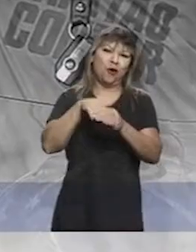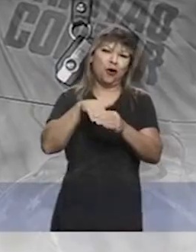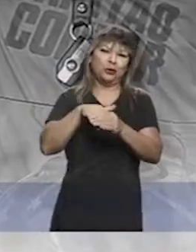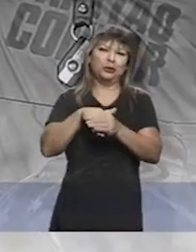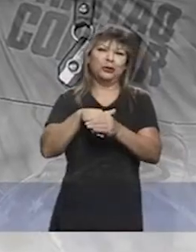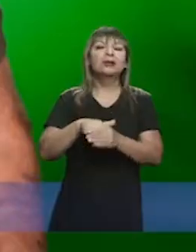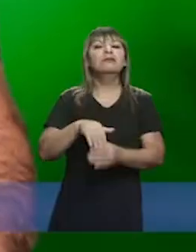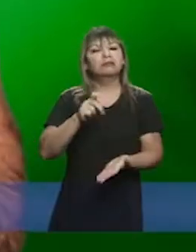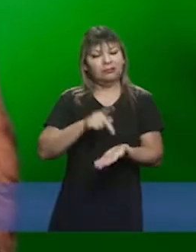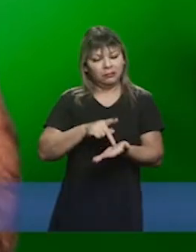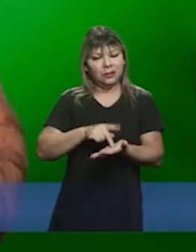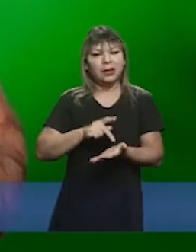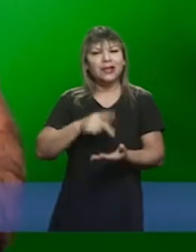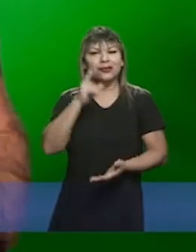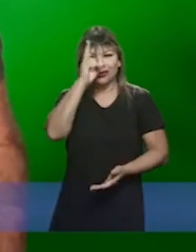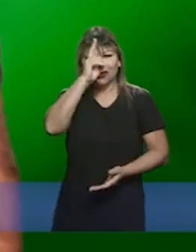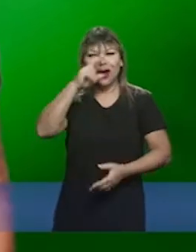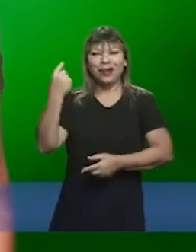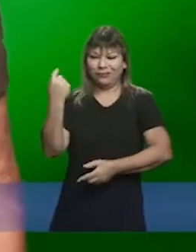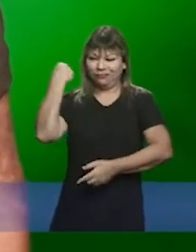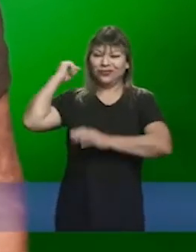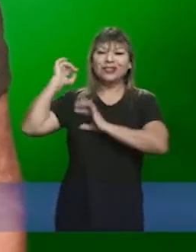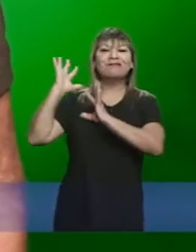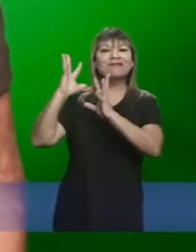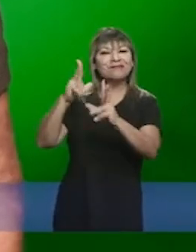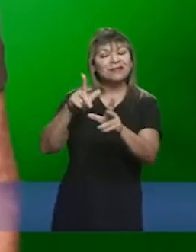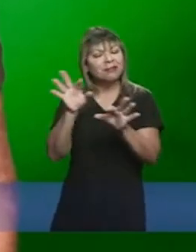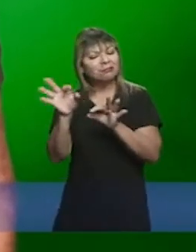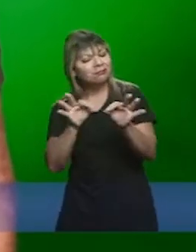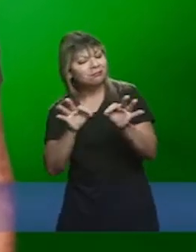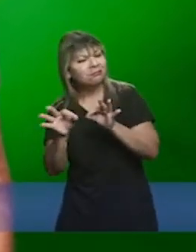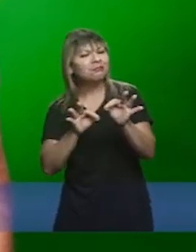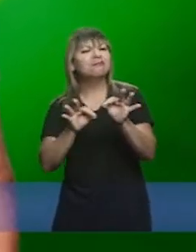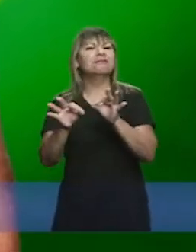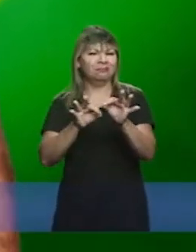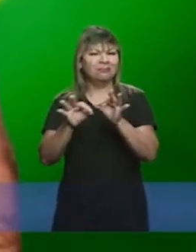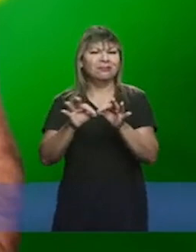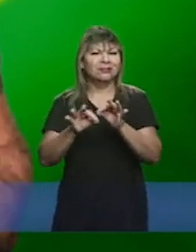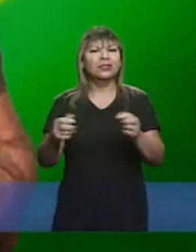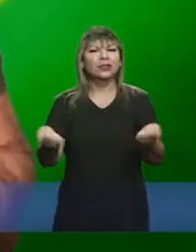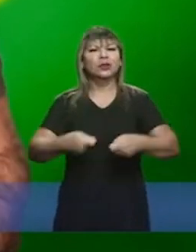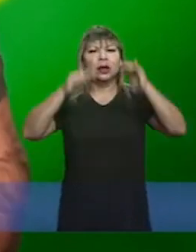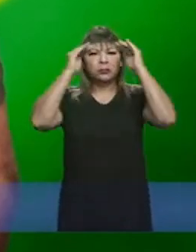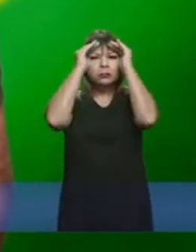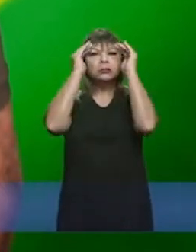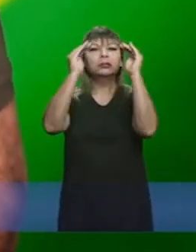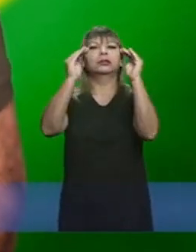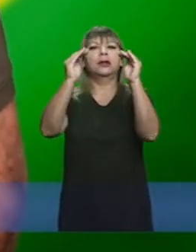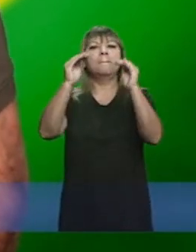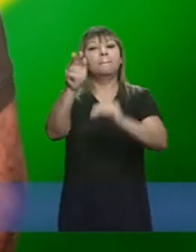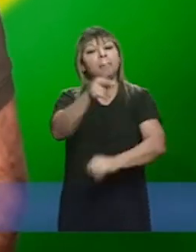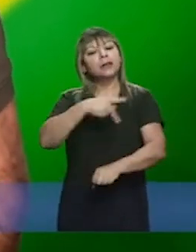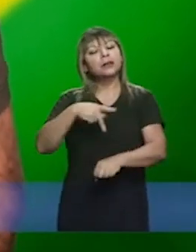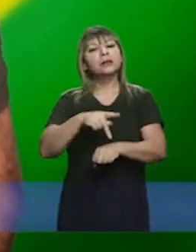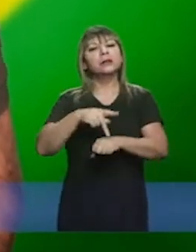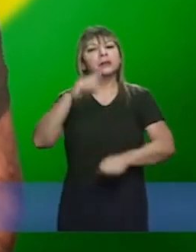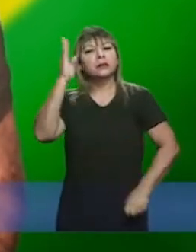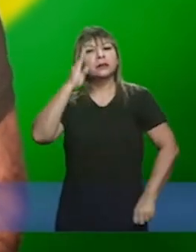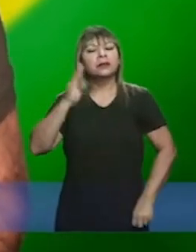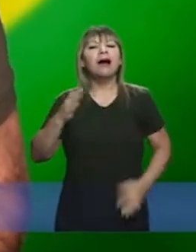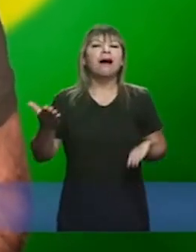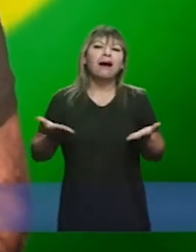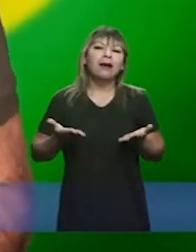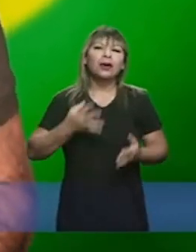384.275 votos. Essa é a minha história. Me preparei a vida toda para servir ao nosso país. E